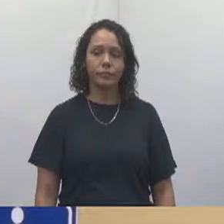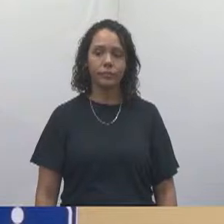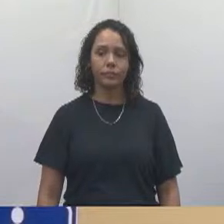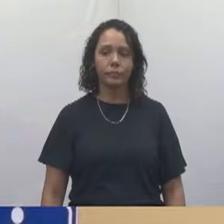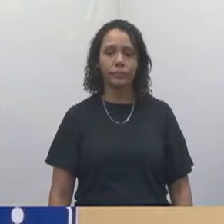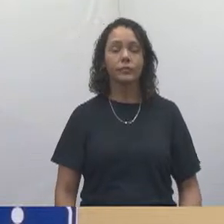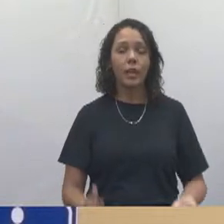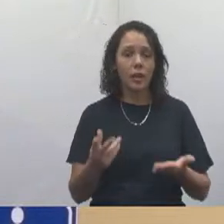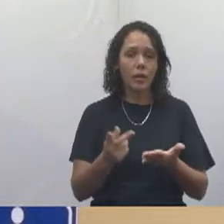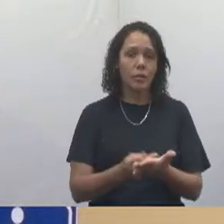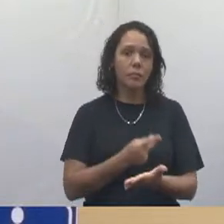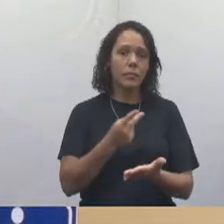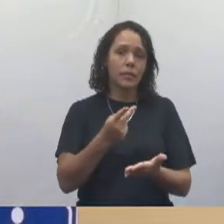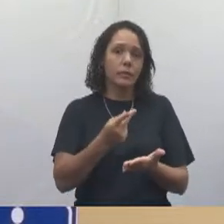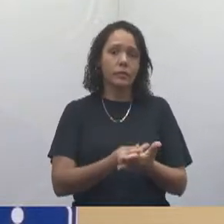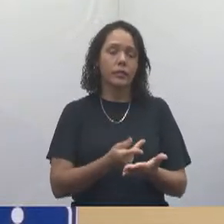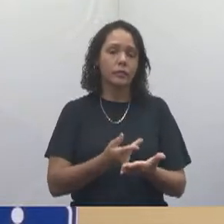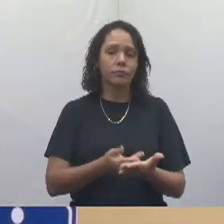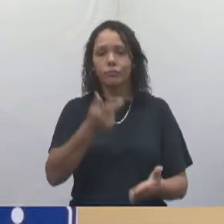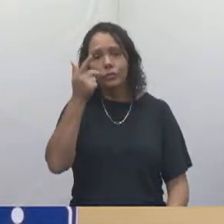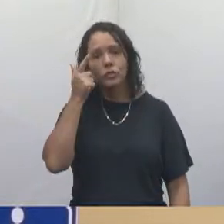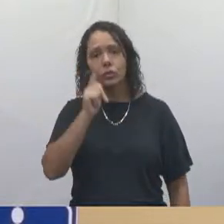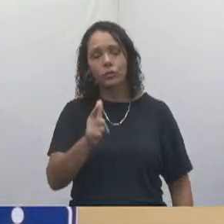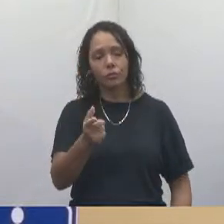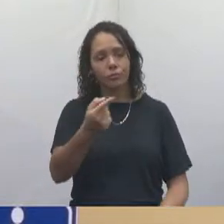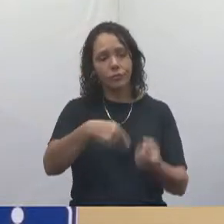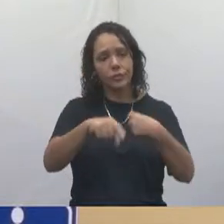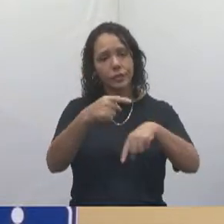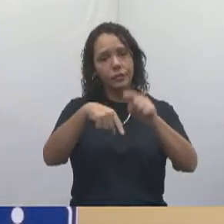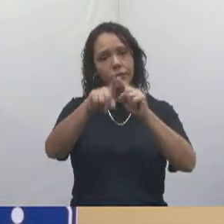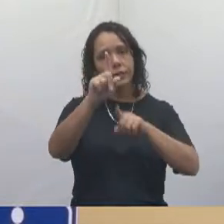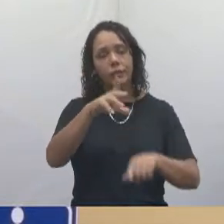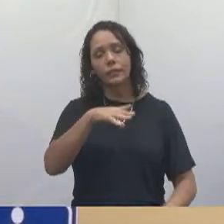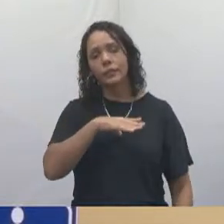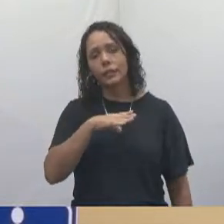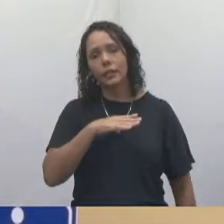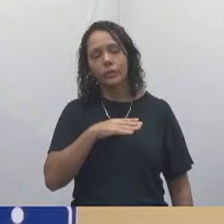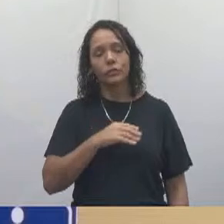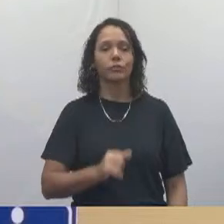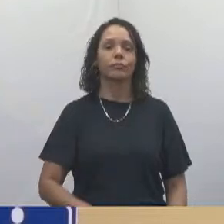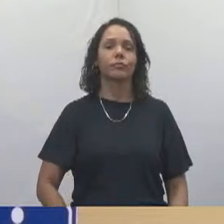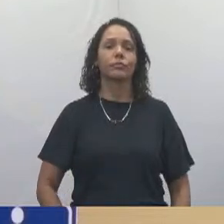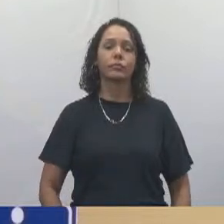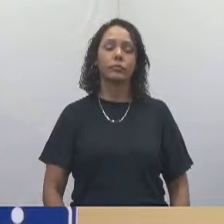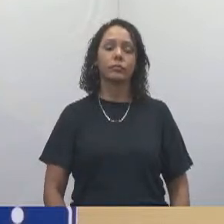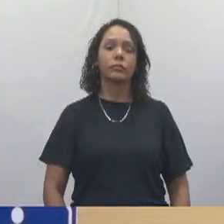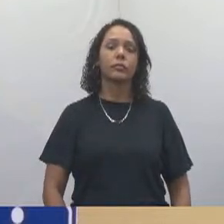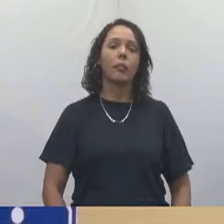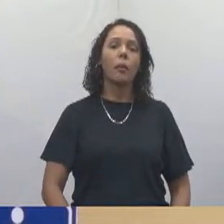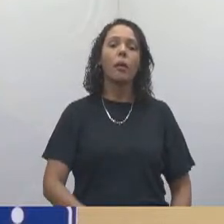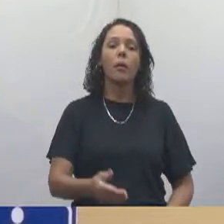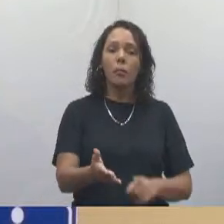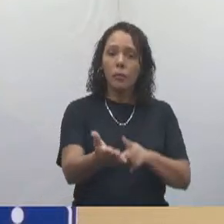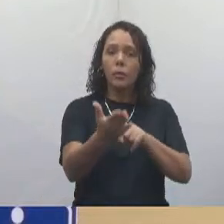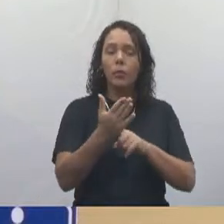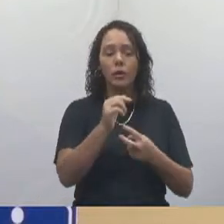Uma falha, não conseguiram desenvolver a cidade. Eu desafio qualquer um aqui a falar para mim 3 grandes empresas que se instalaram nos